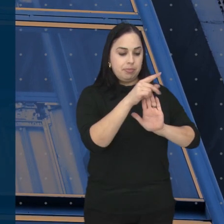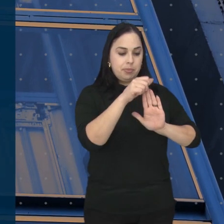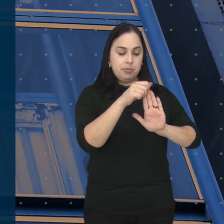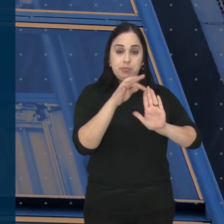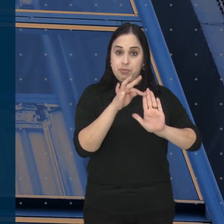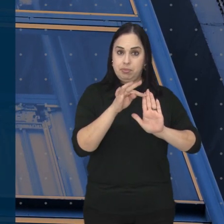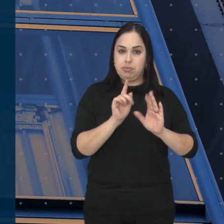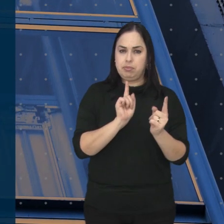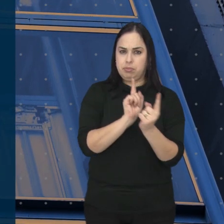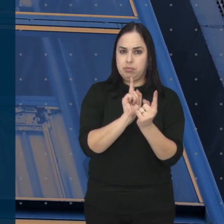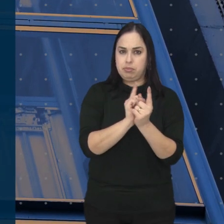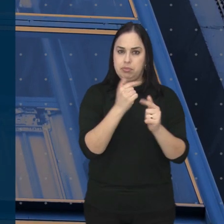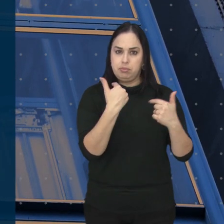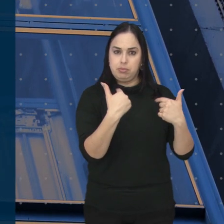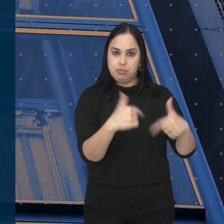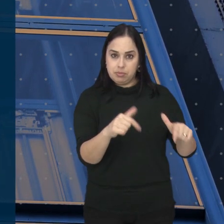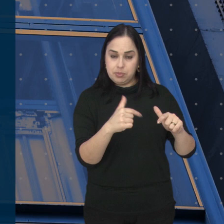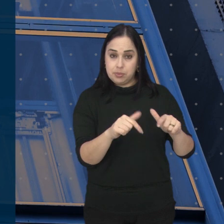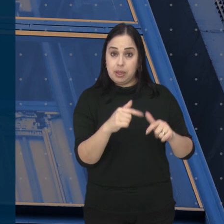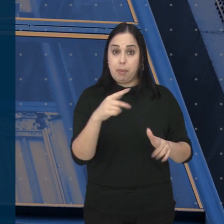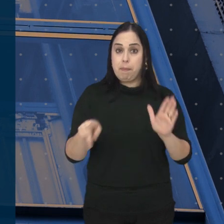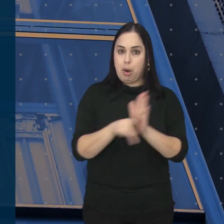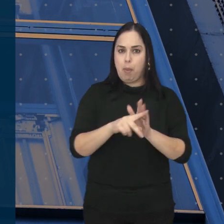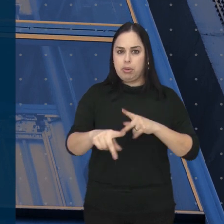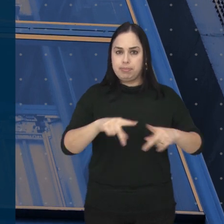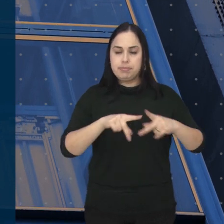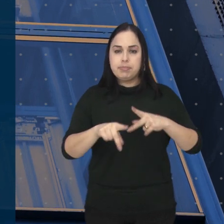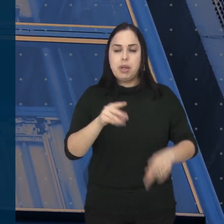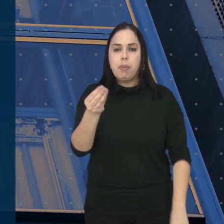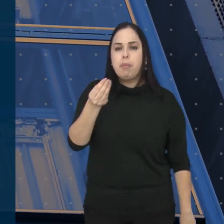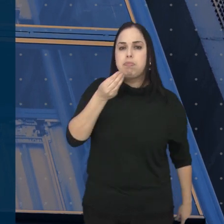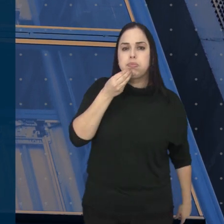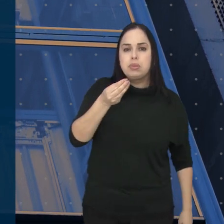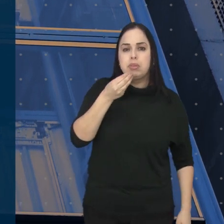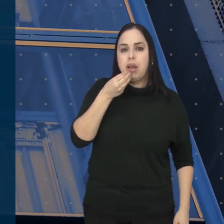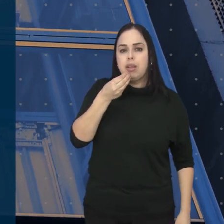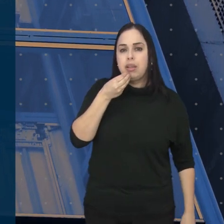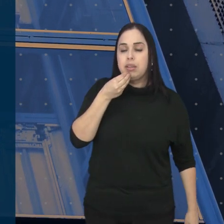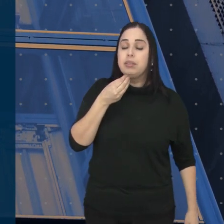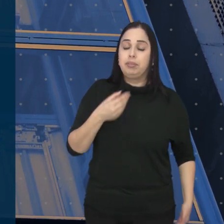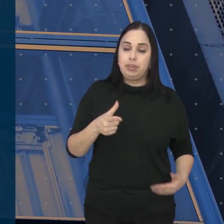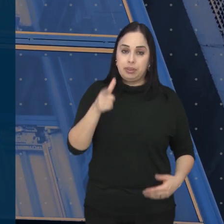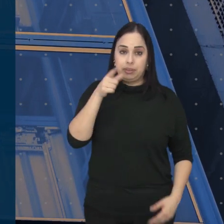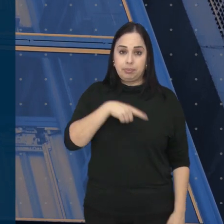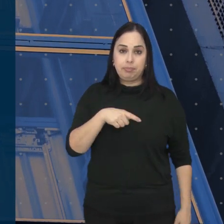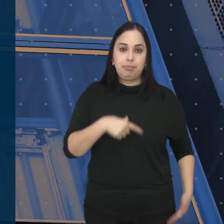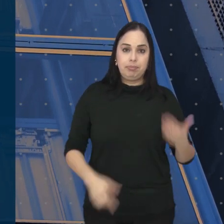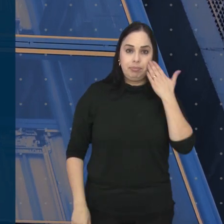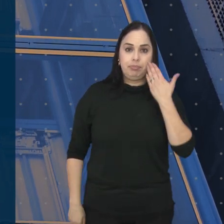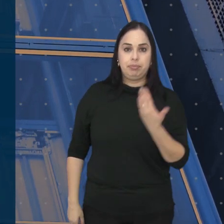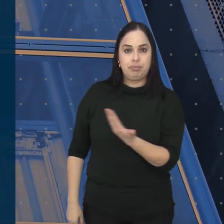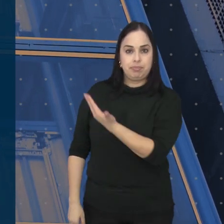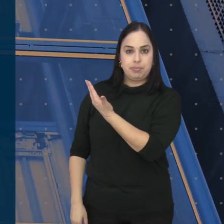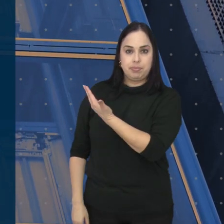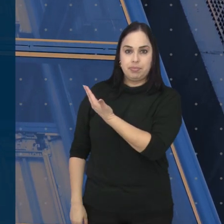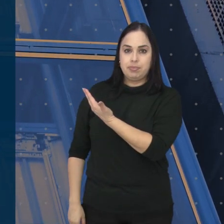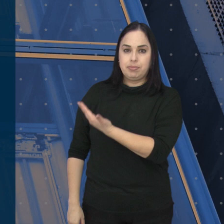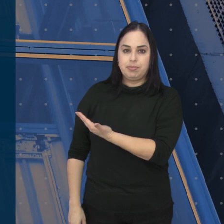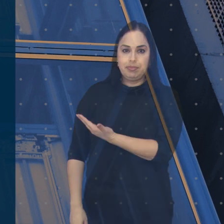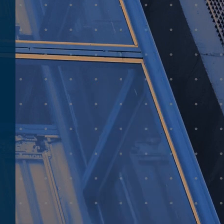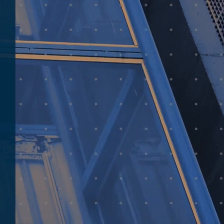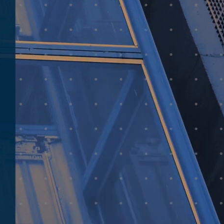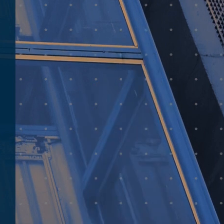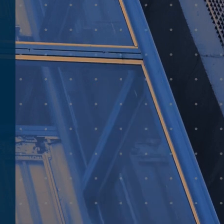O PAT, Posto de Atendimento ao Trabalhador de São José dos Campos, tem oportunidades de emprego para agente de asseio